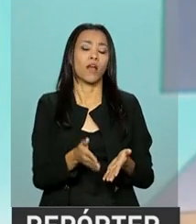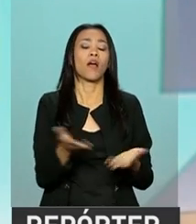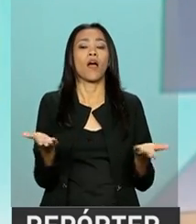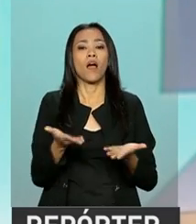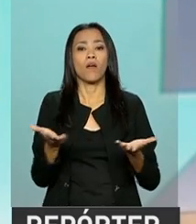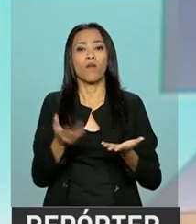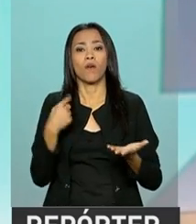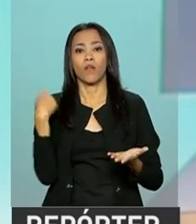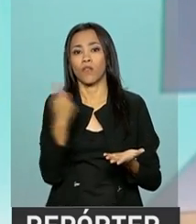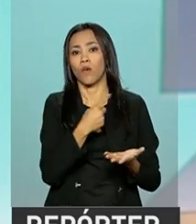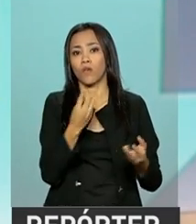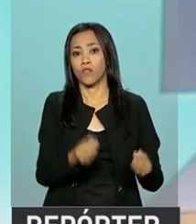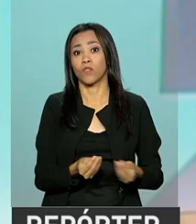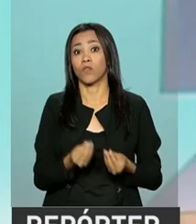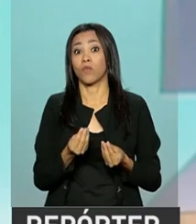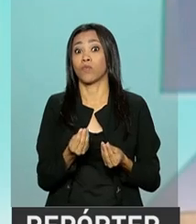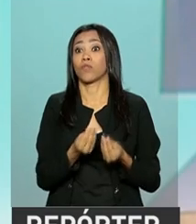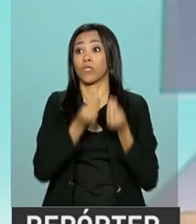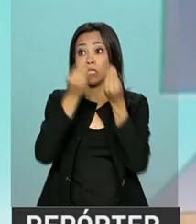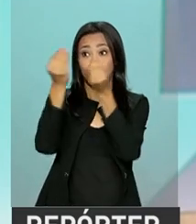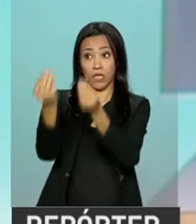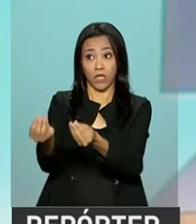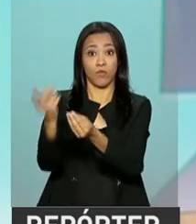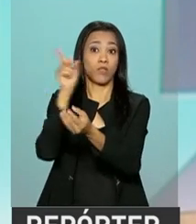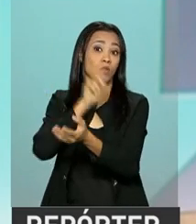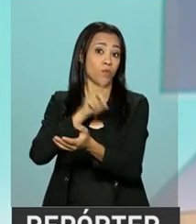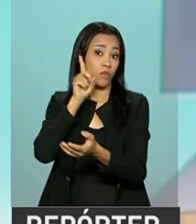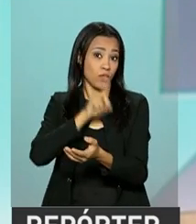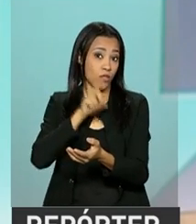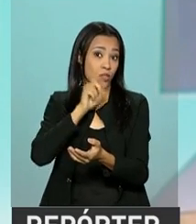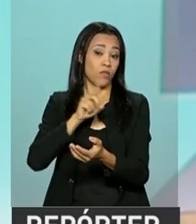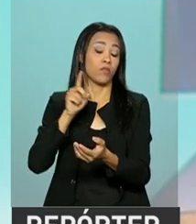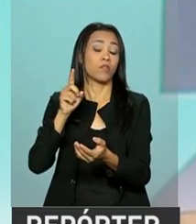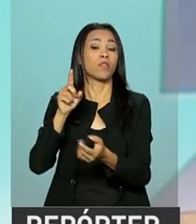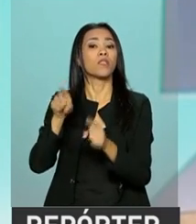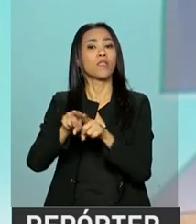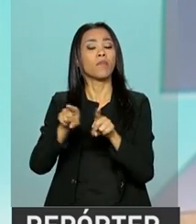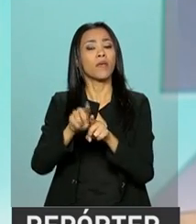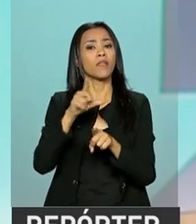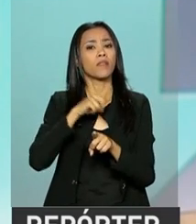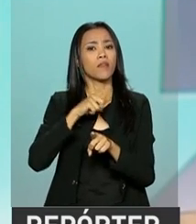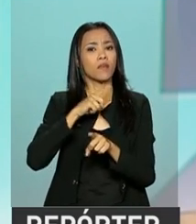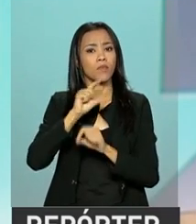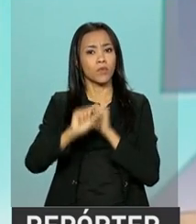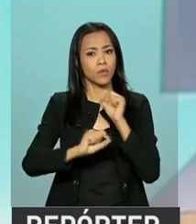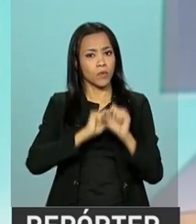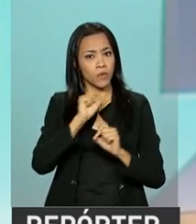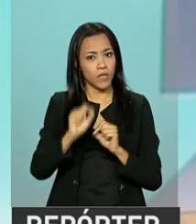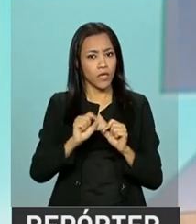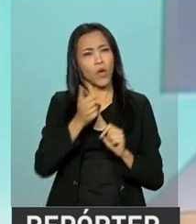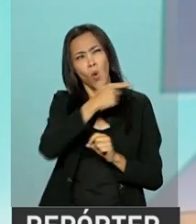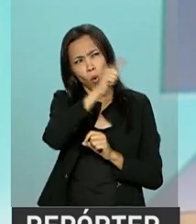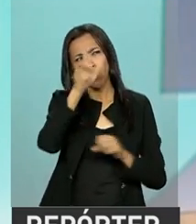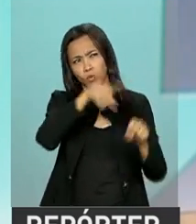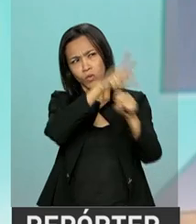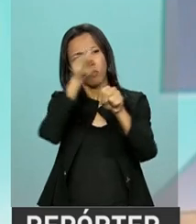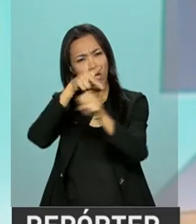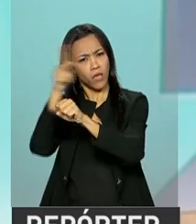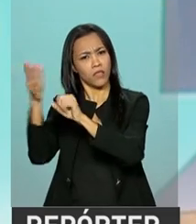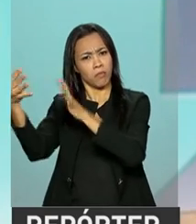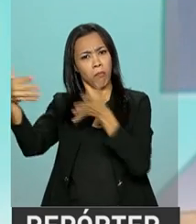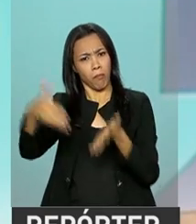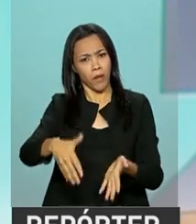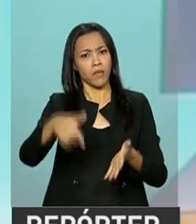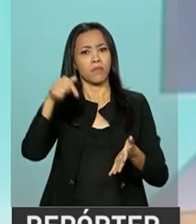inicialmente para os Estados Unidos mas também temos uma disposição firme de outros países de participar desse